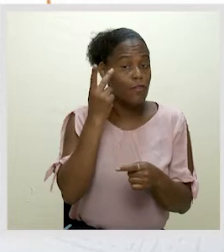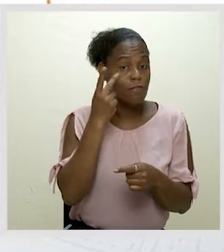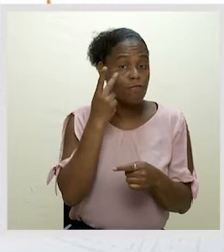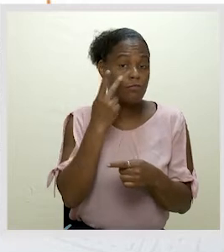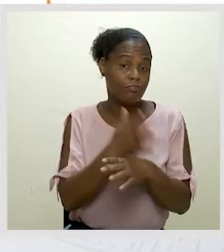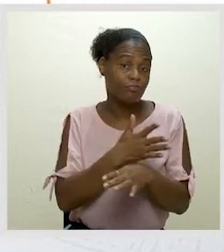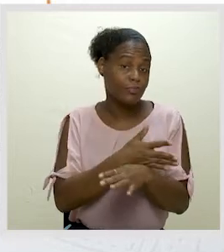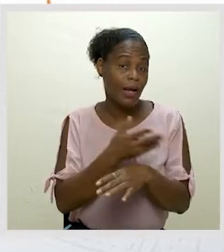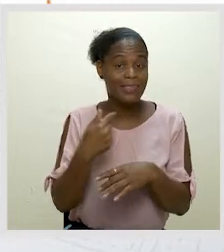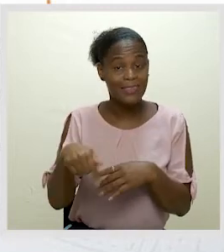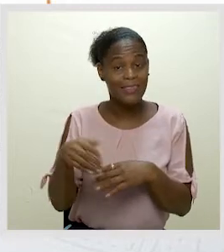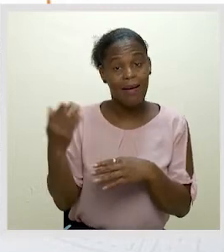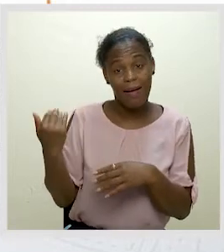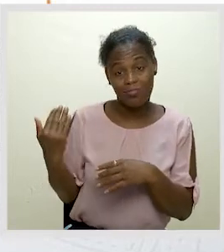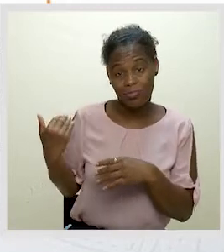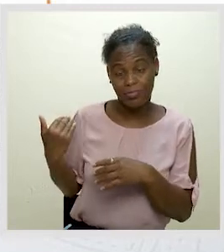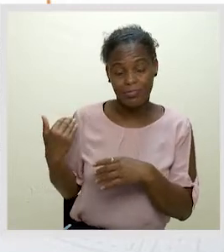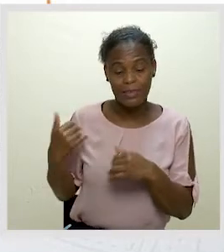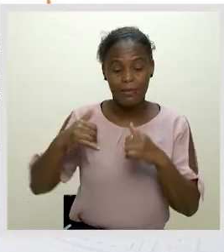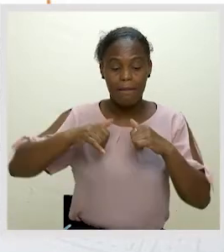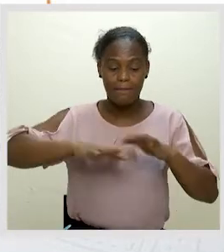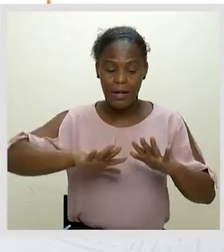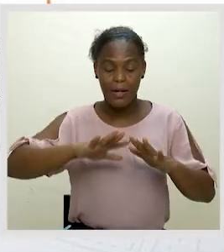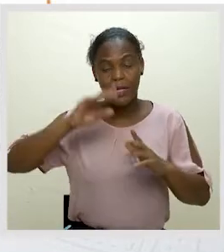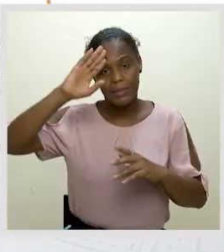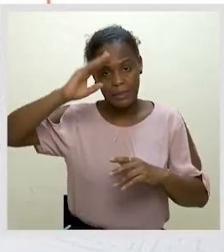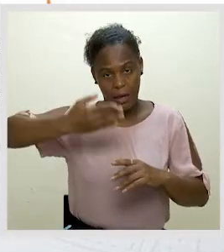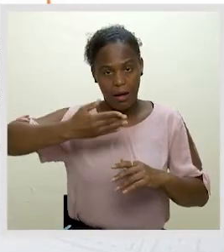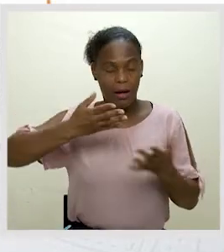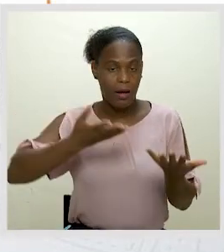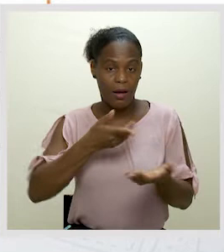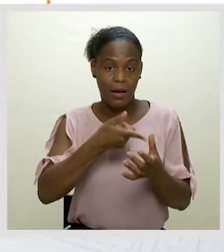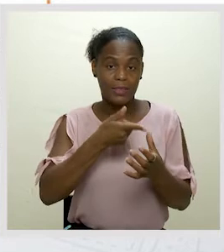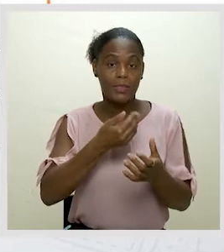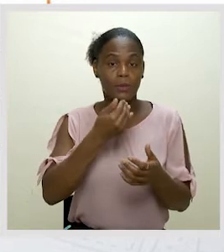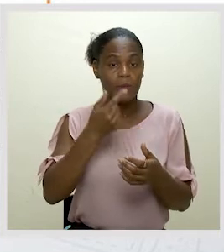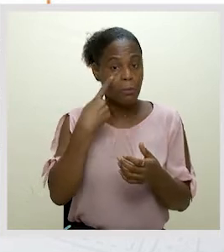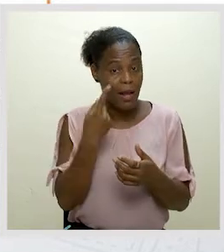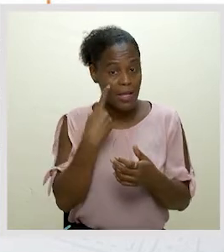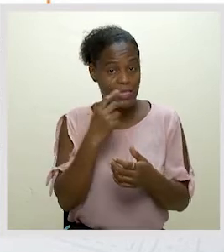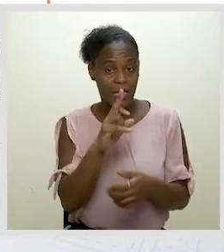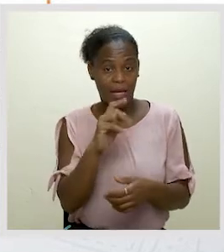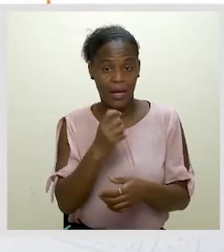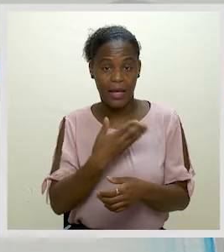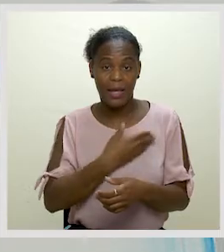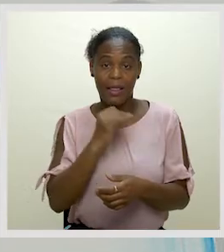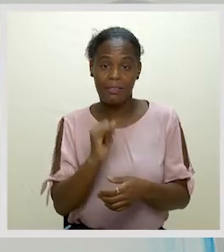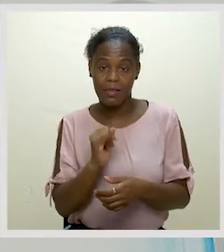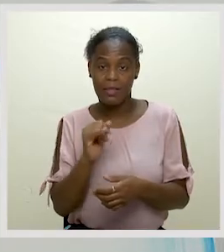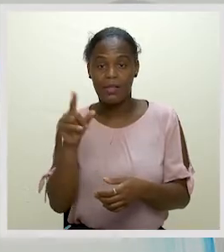de seres vivos pré-existentes. Tendo em consideração a esta experiência de